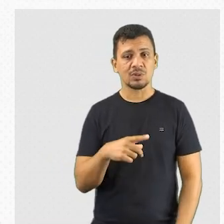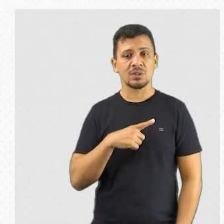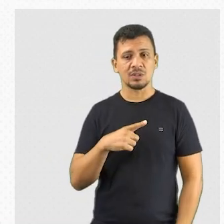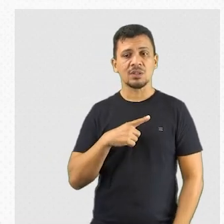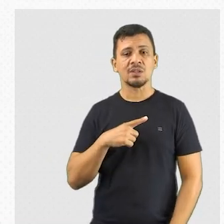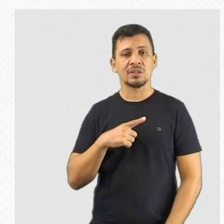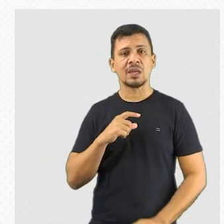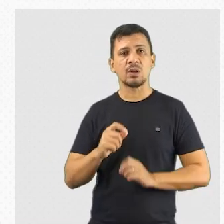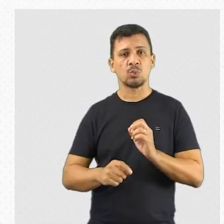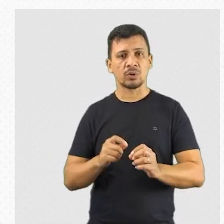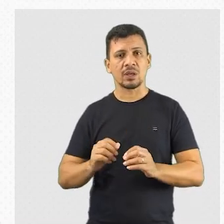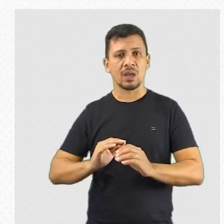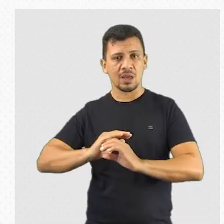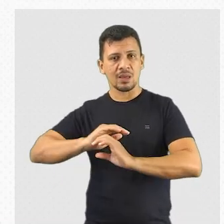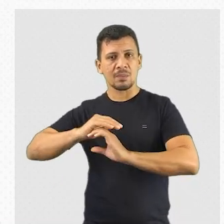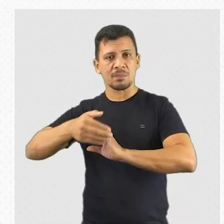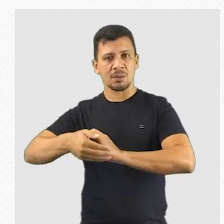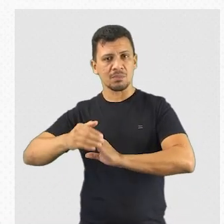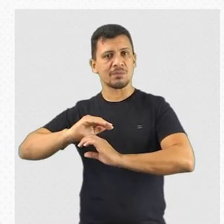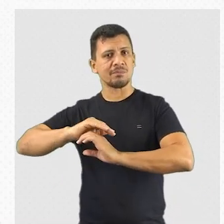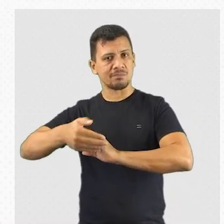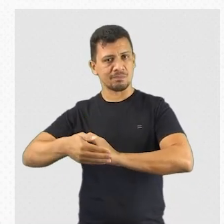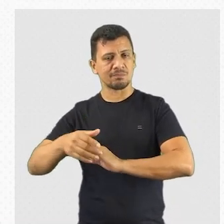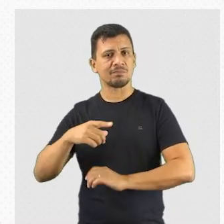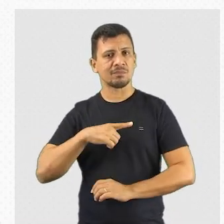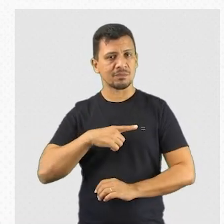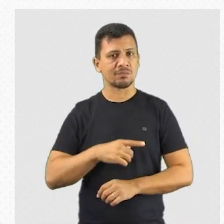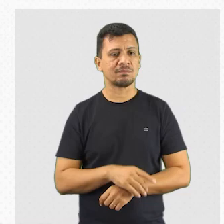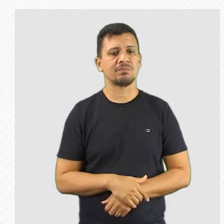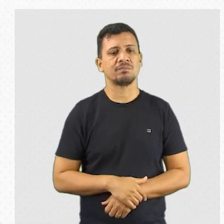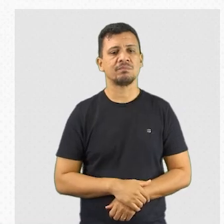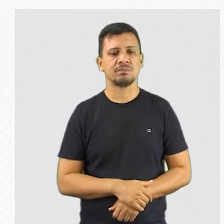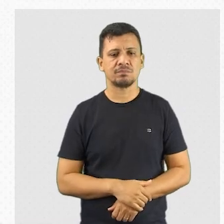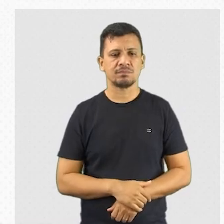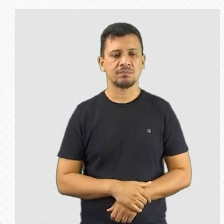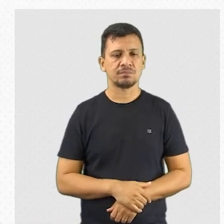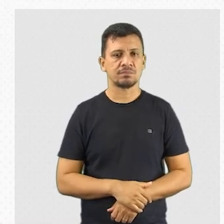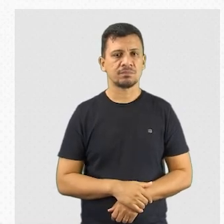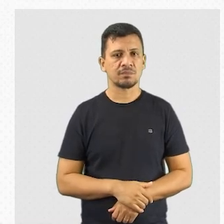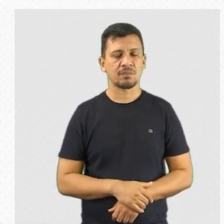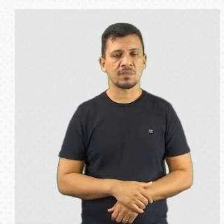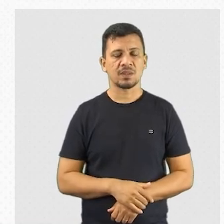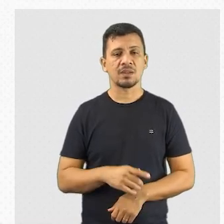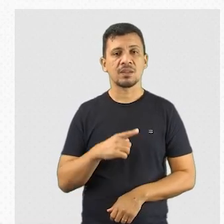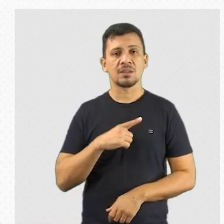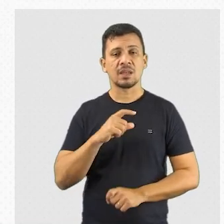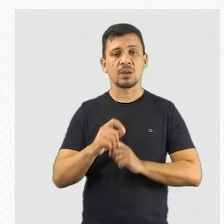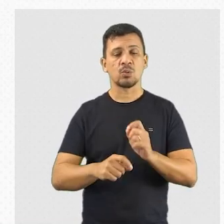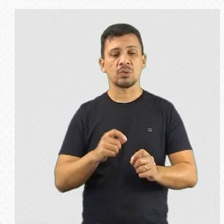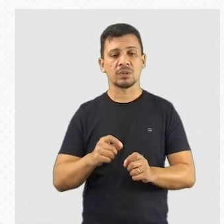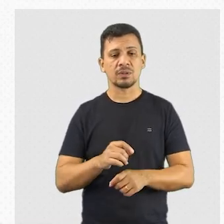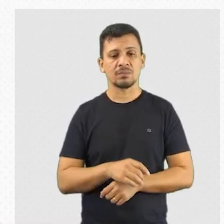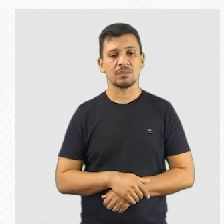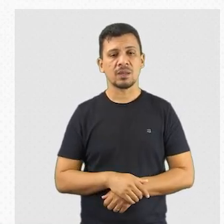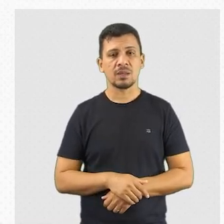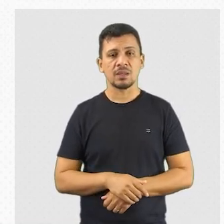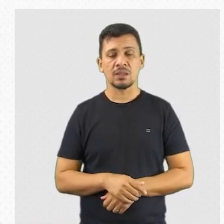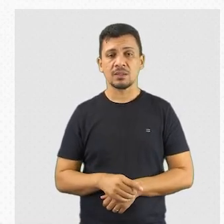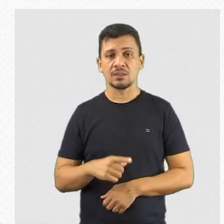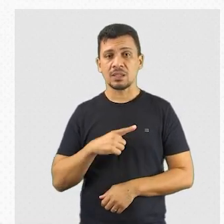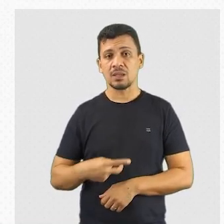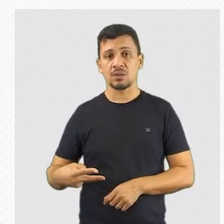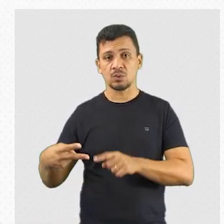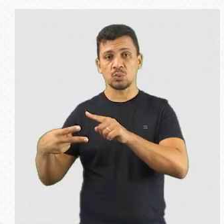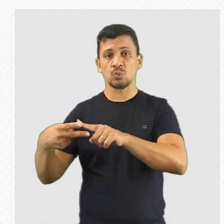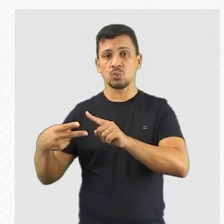elas têm essa estrutura, elas precisam ter essa estrutura chamada de membrana celular, uma membrana aí de bicamada